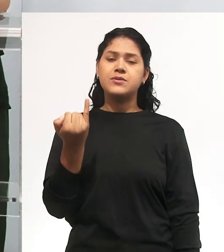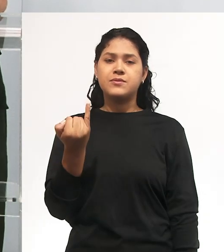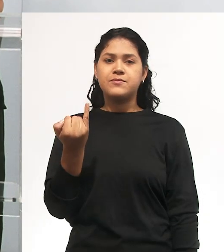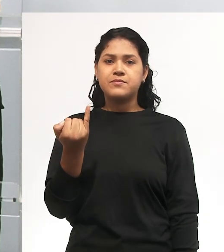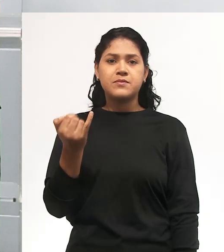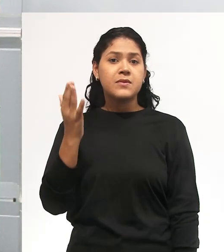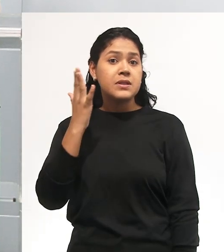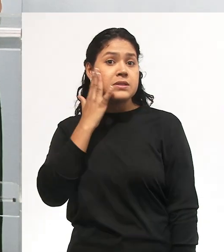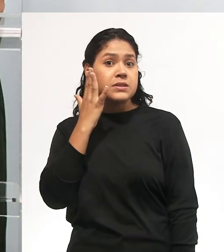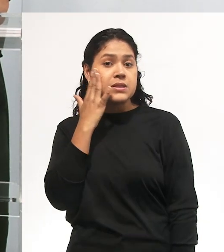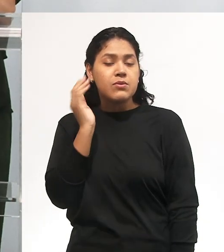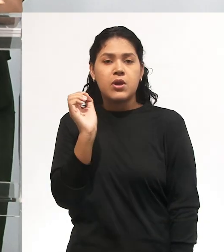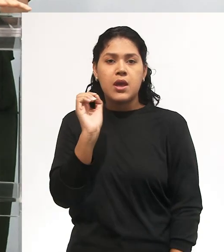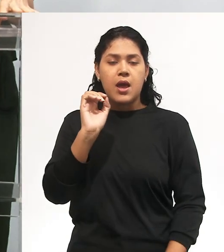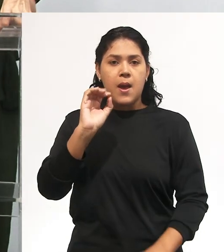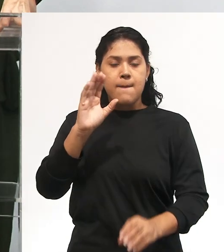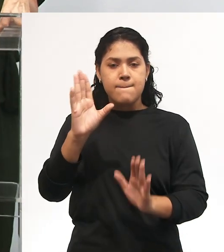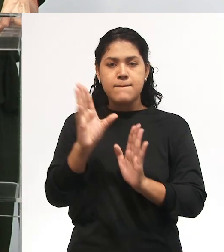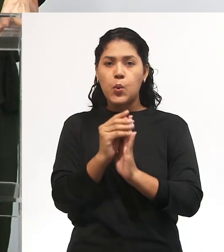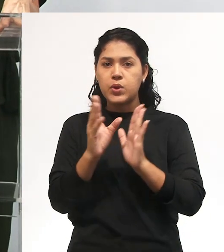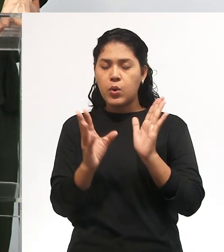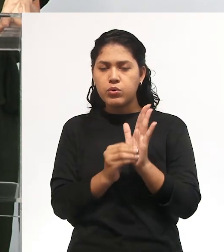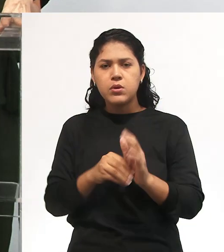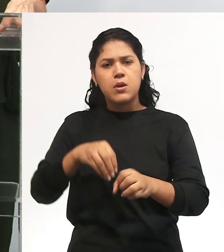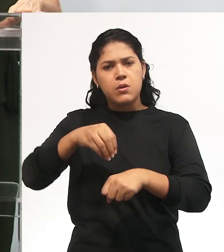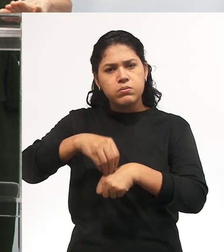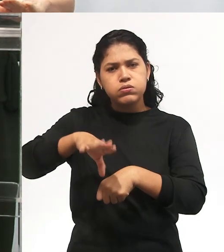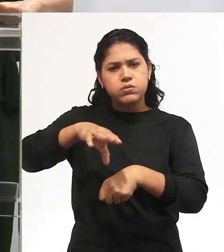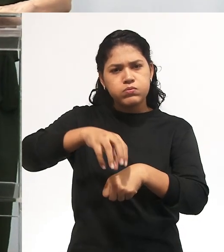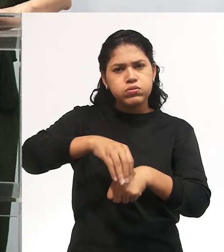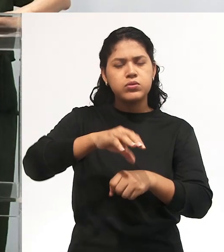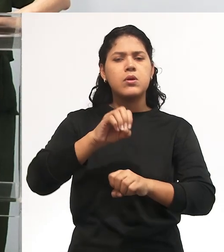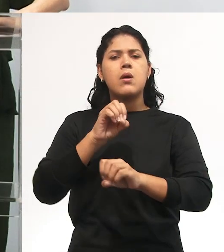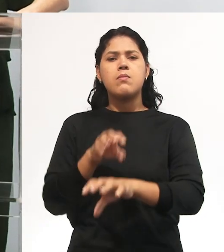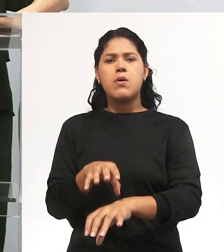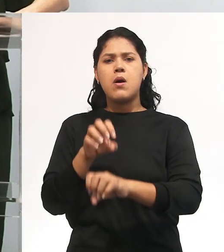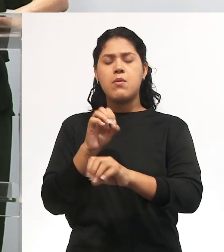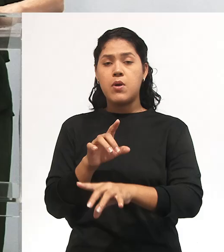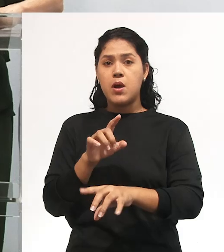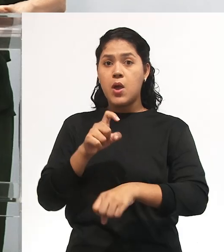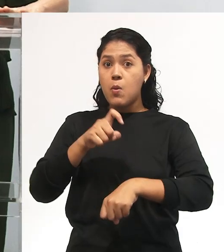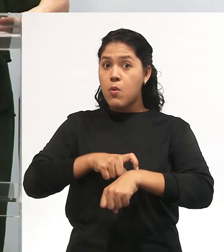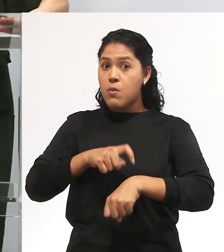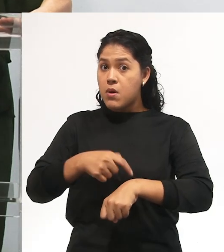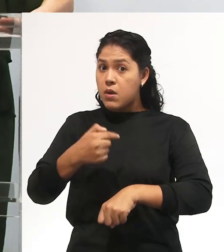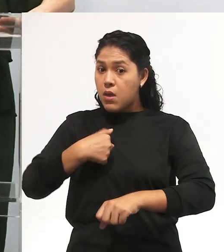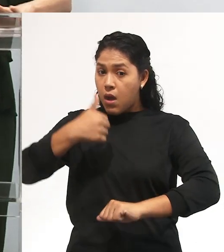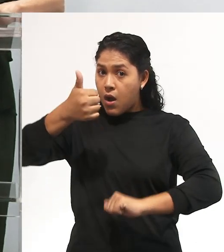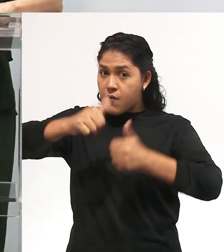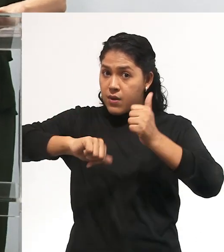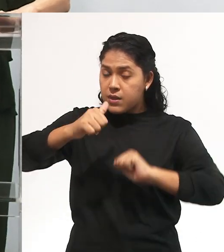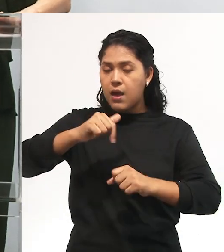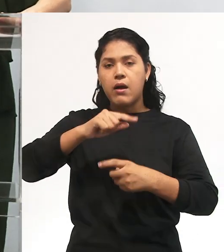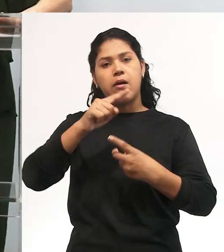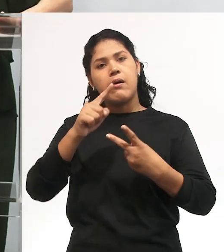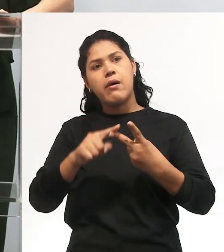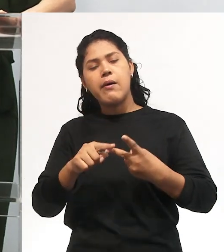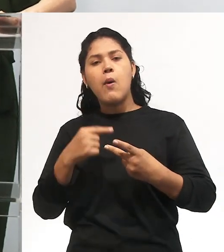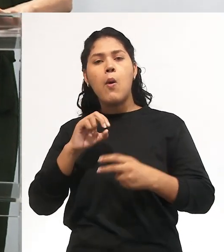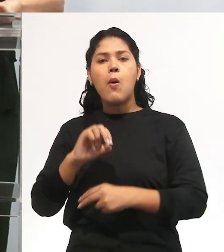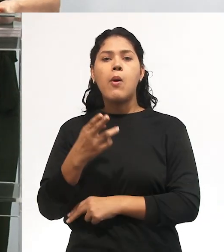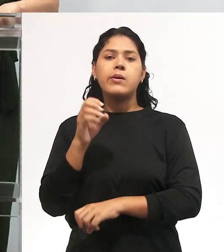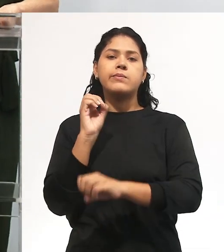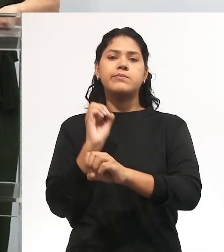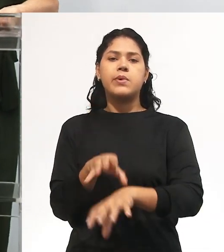eu desenvolva os conteúdos com os meus alunos, que na hora de avaliar, que na hora de ensinar, que na hora de